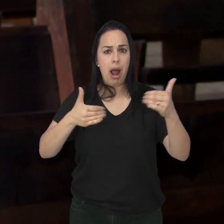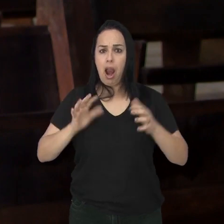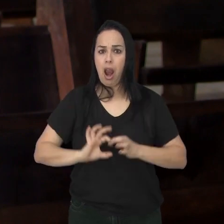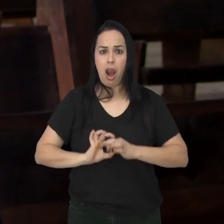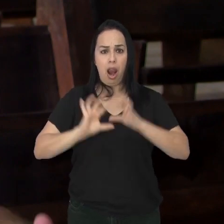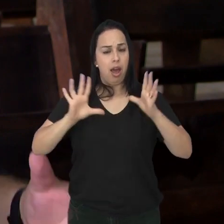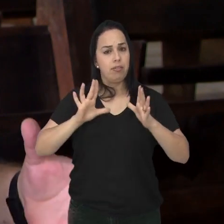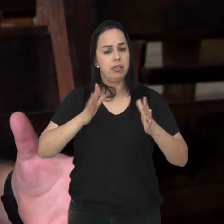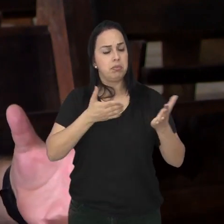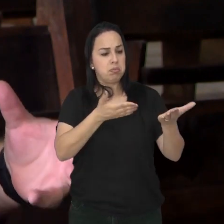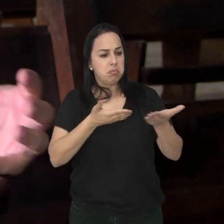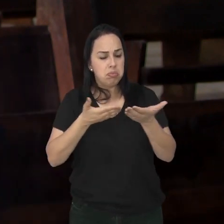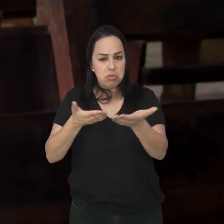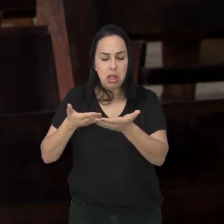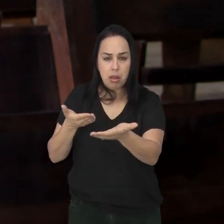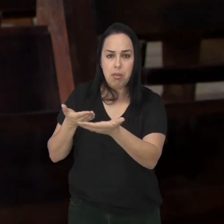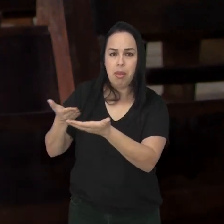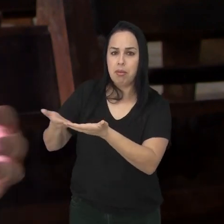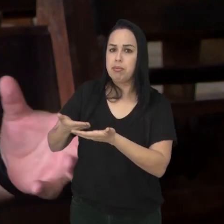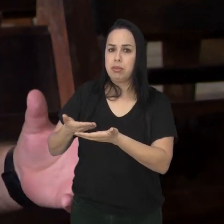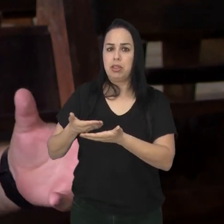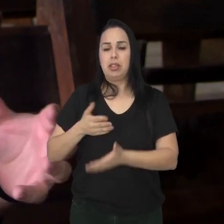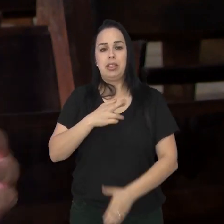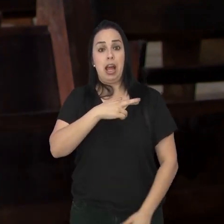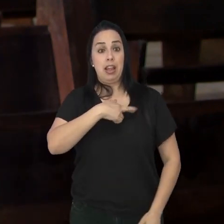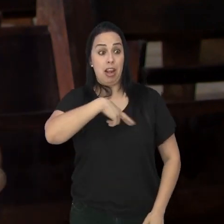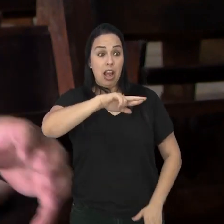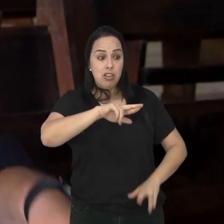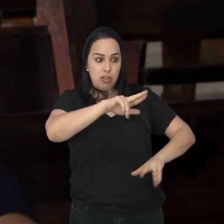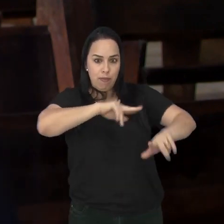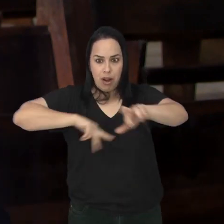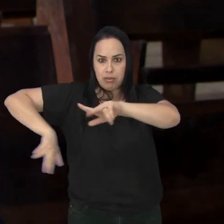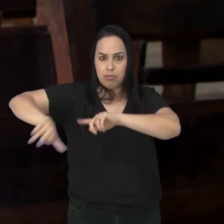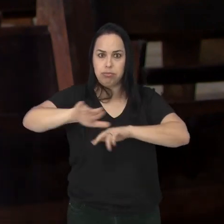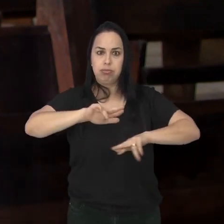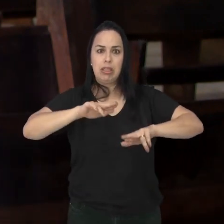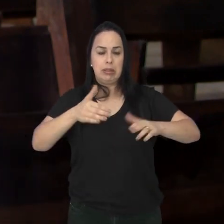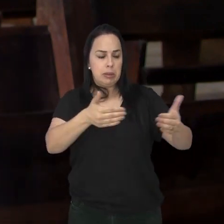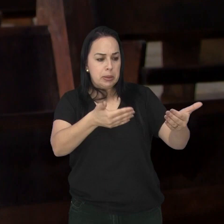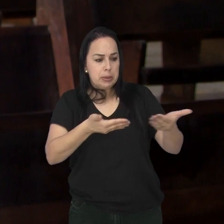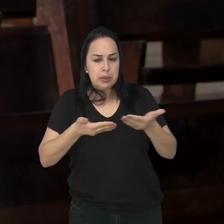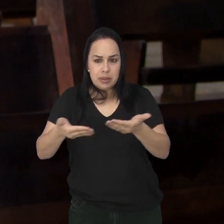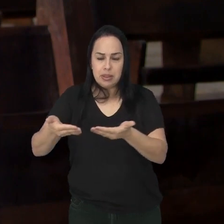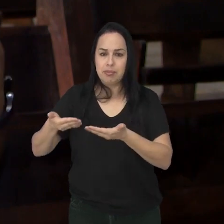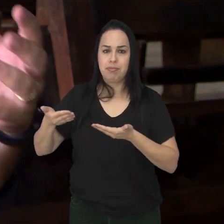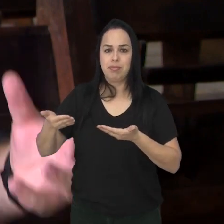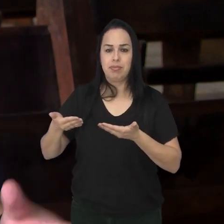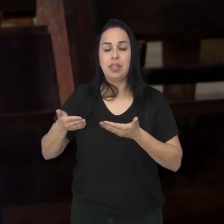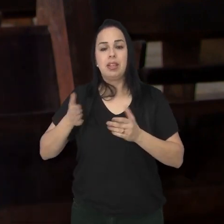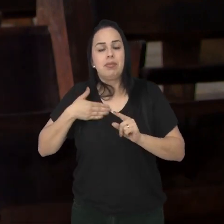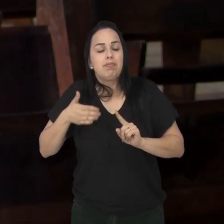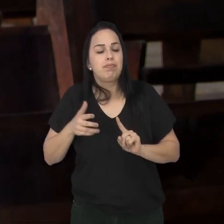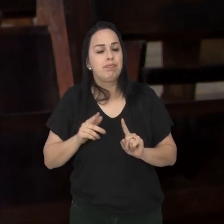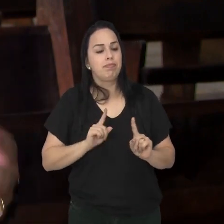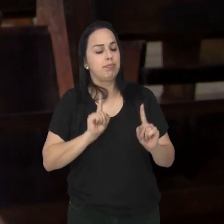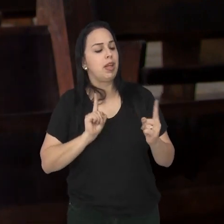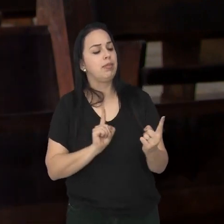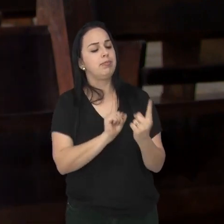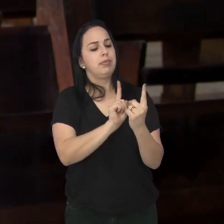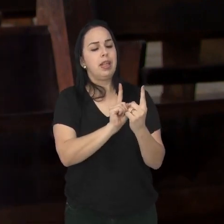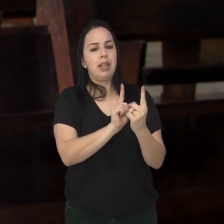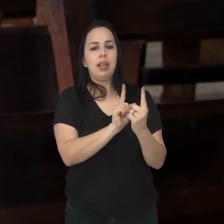encontrarem, né? Então a gente recebe muitas pessoas de outras religiões dentro da nossa igreja. E essa abordagem